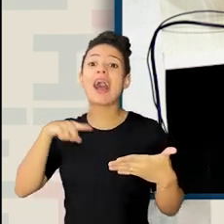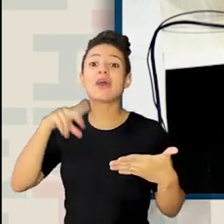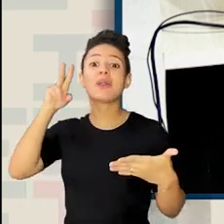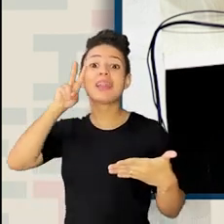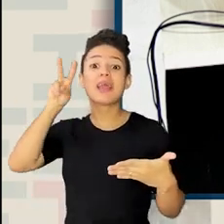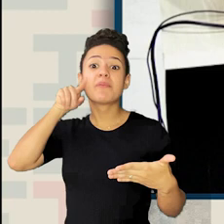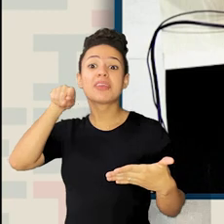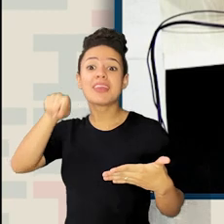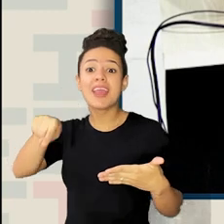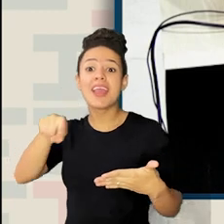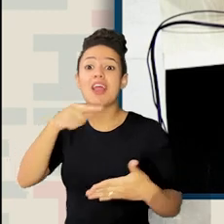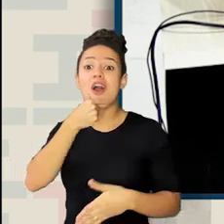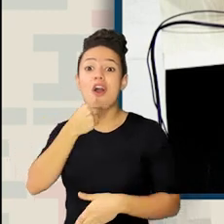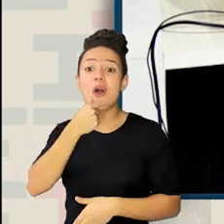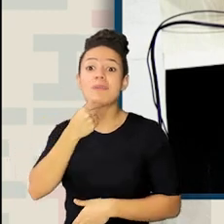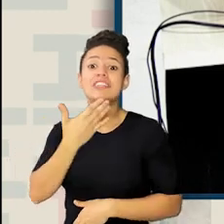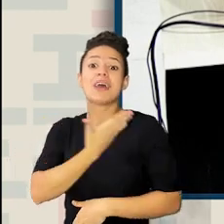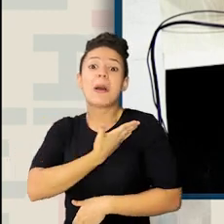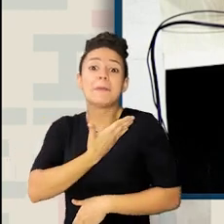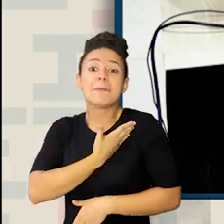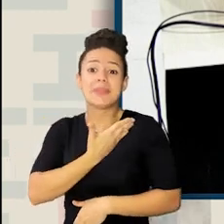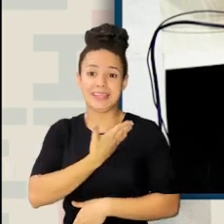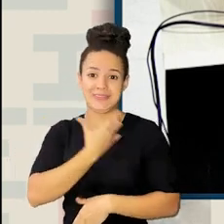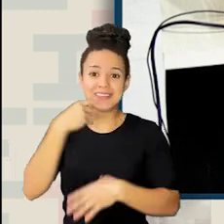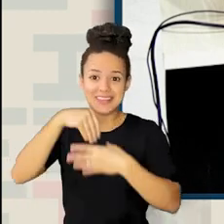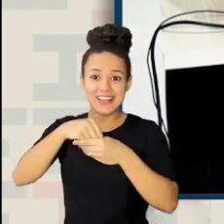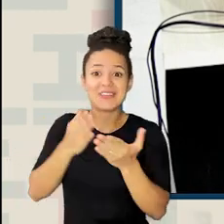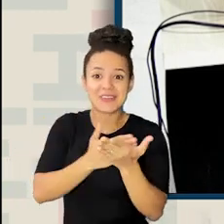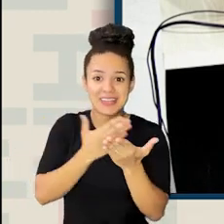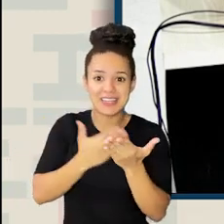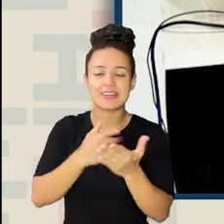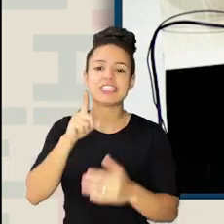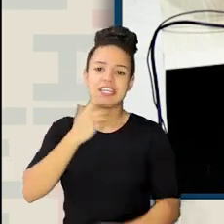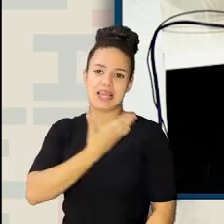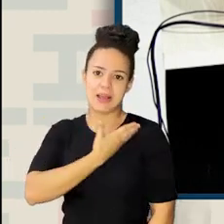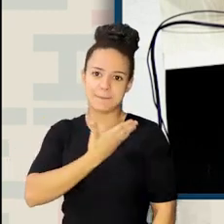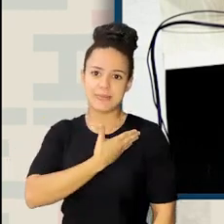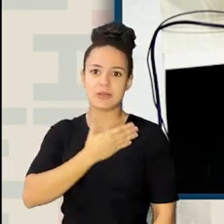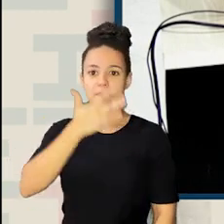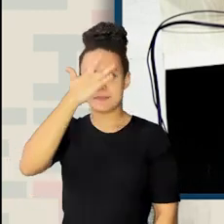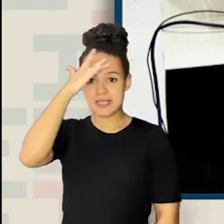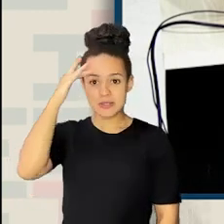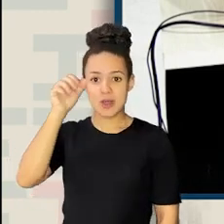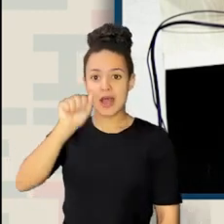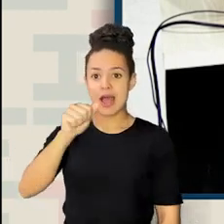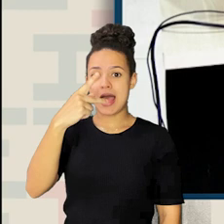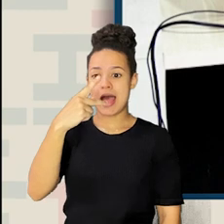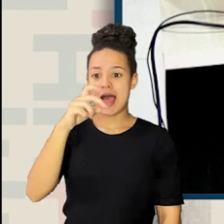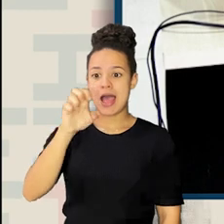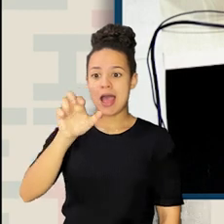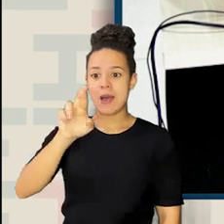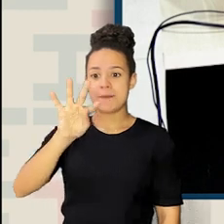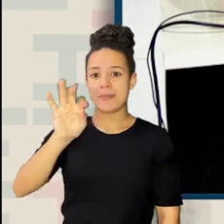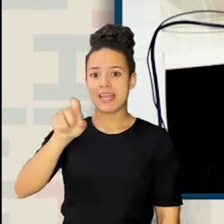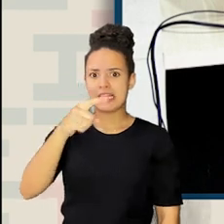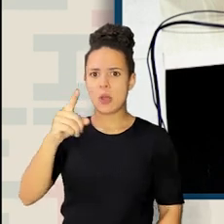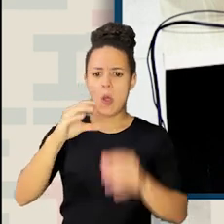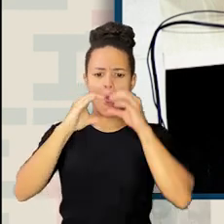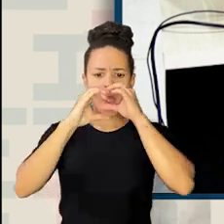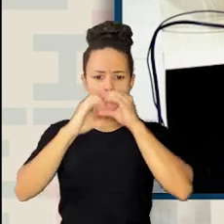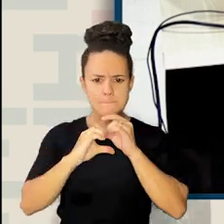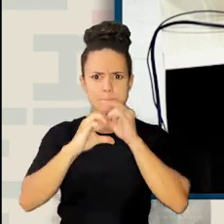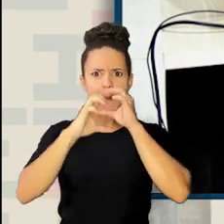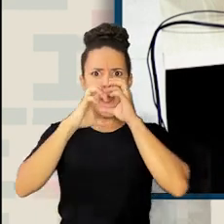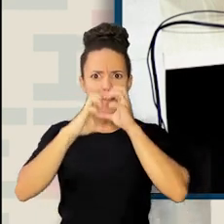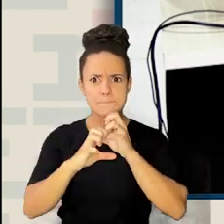esqueci disso, que era um amigo, os amigos do Pedrinho. Aí tinha o Apertão, aí o Apertão ele tocava assim,